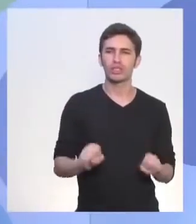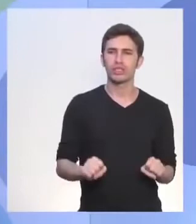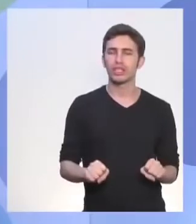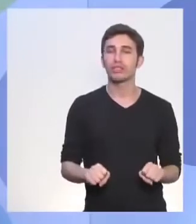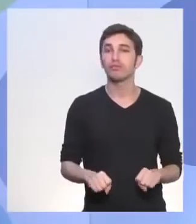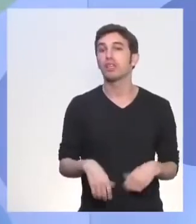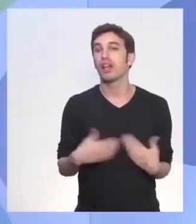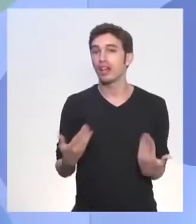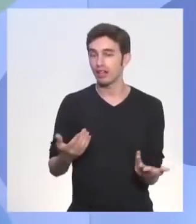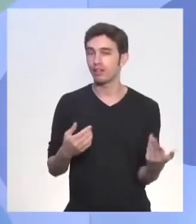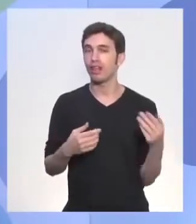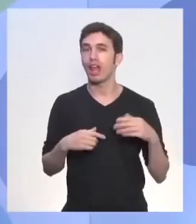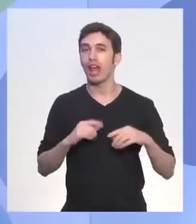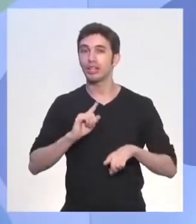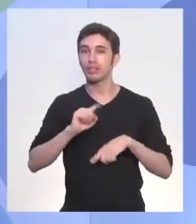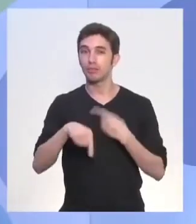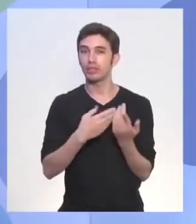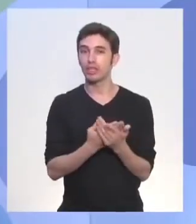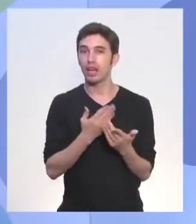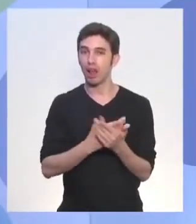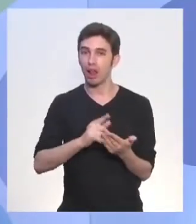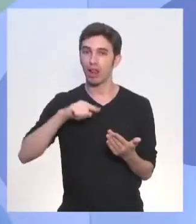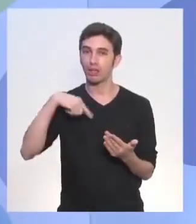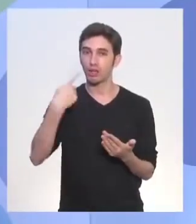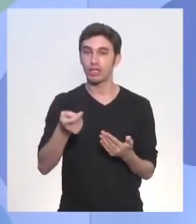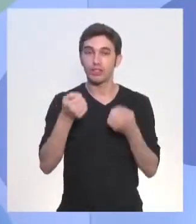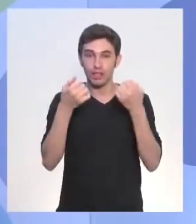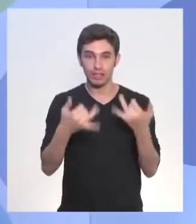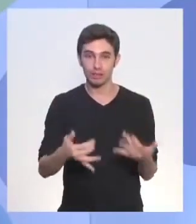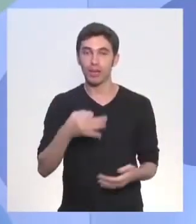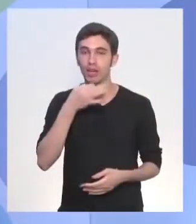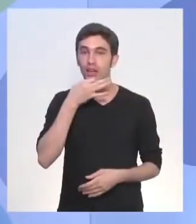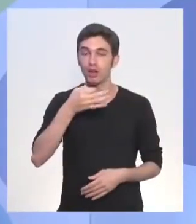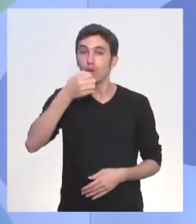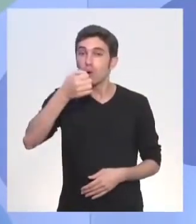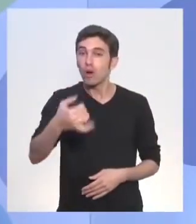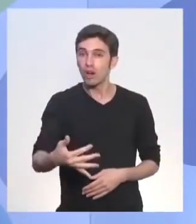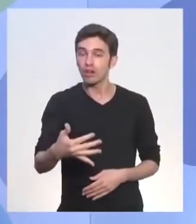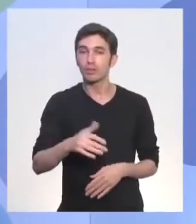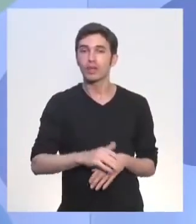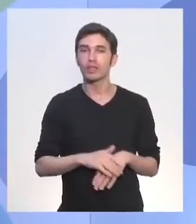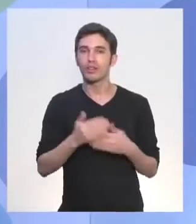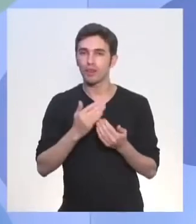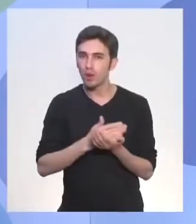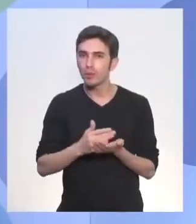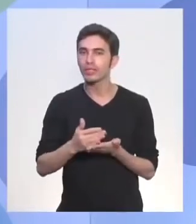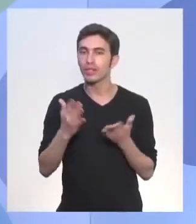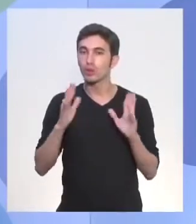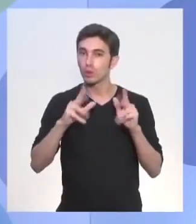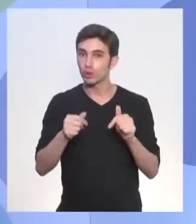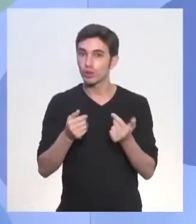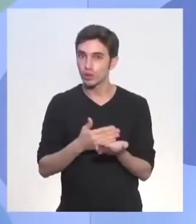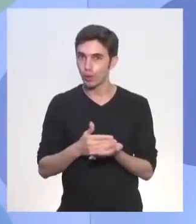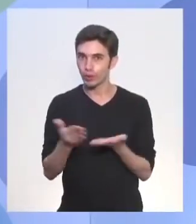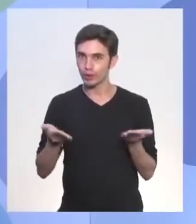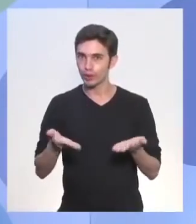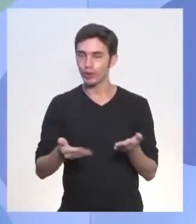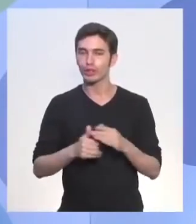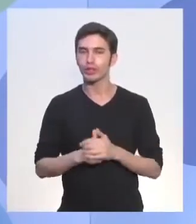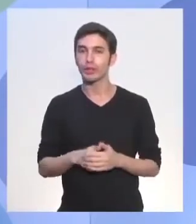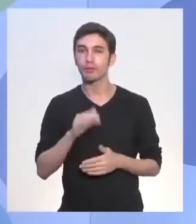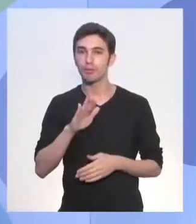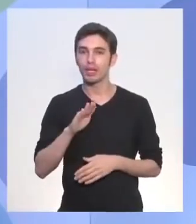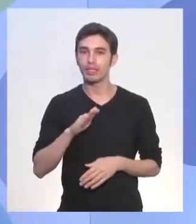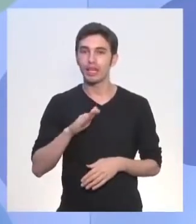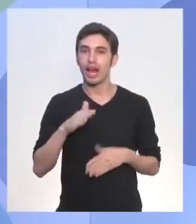Na próxima aula a gente vai entrar na parte do argumento. Então a gente vai abranger tudo isso aí que a gente começou a introduzir. Mas hoje o ponto é o